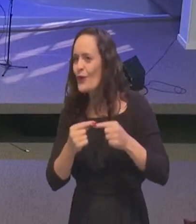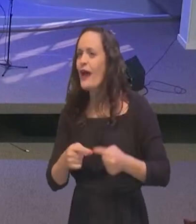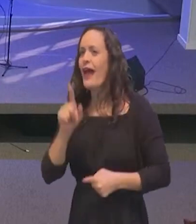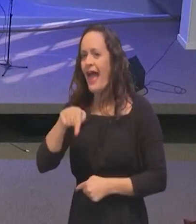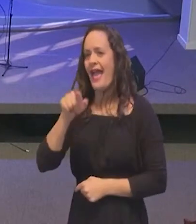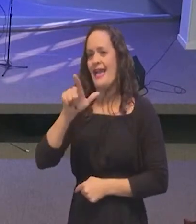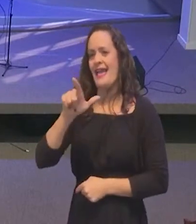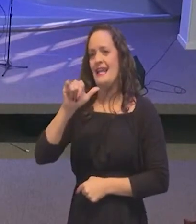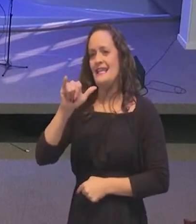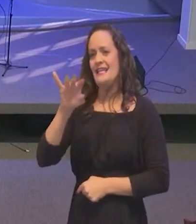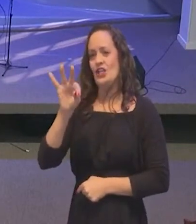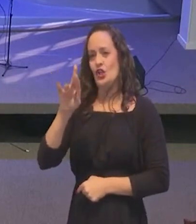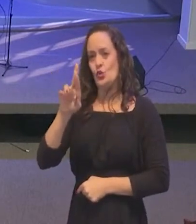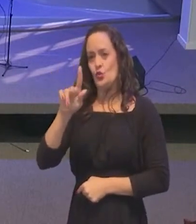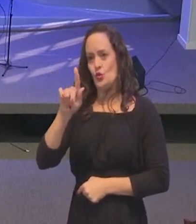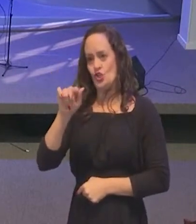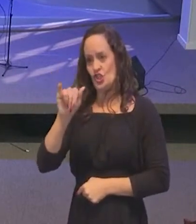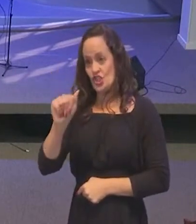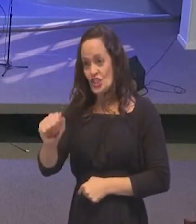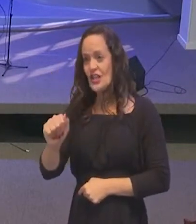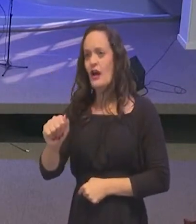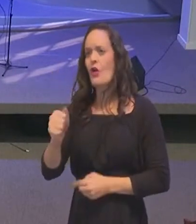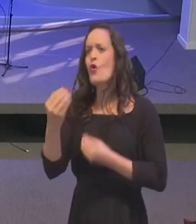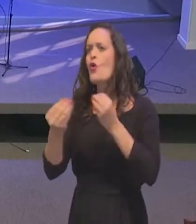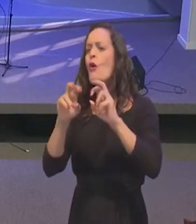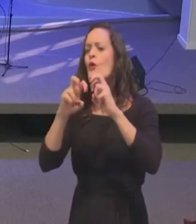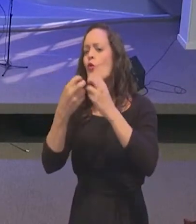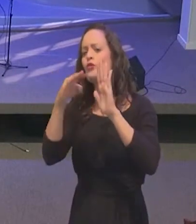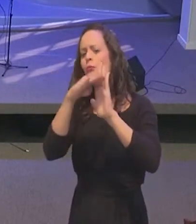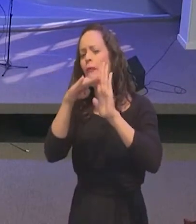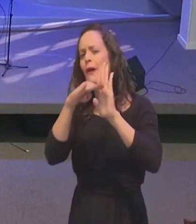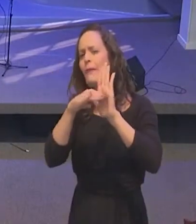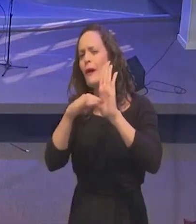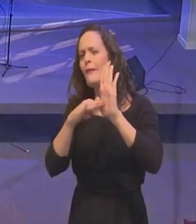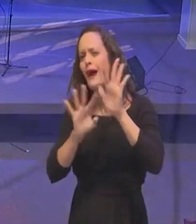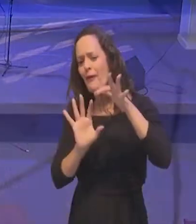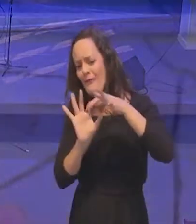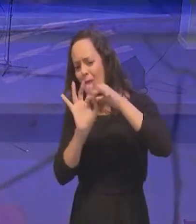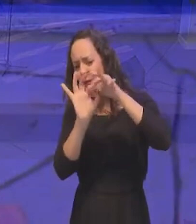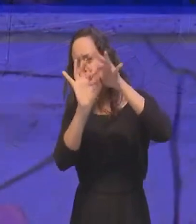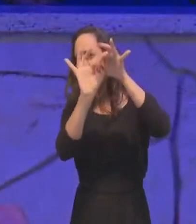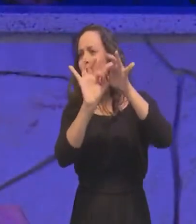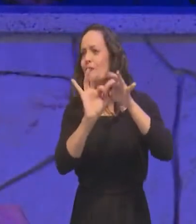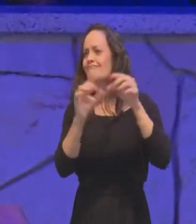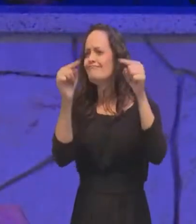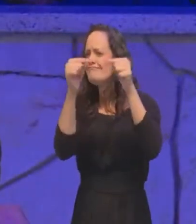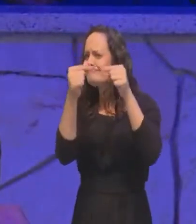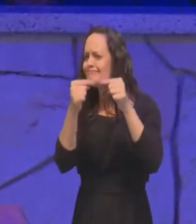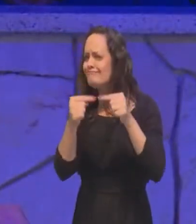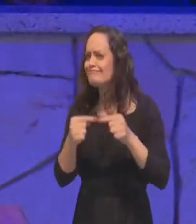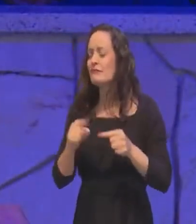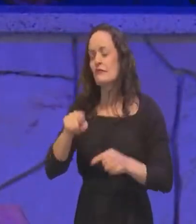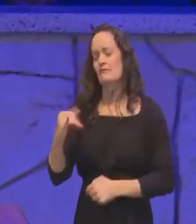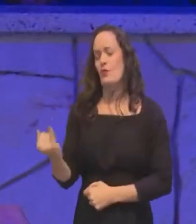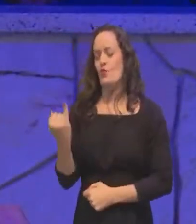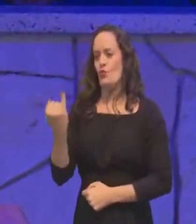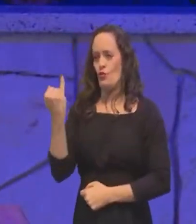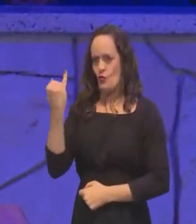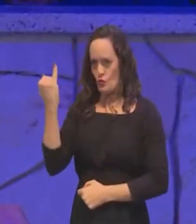liturgia, a maneira como o culto se processa. É algo extremamente importante,